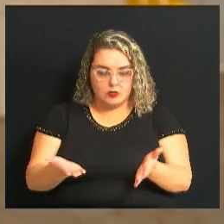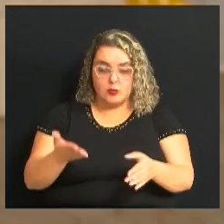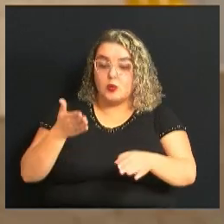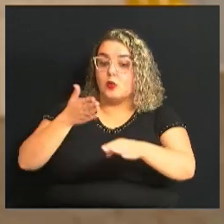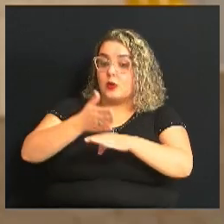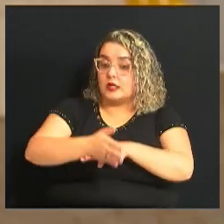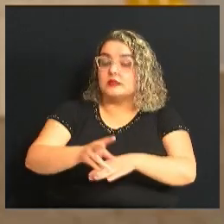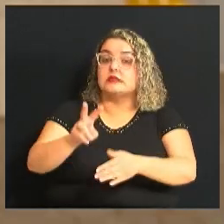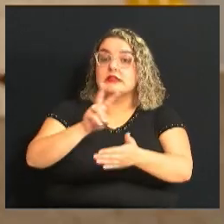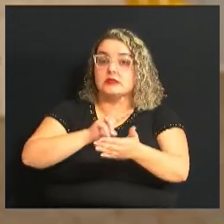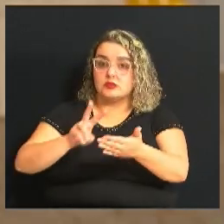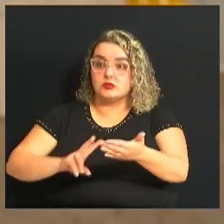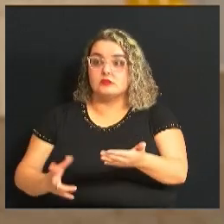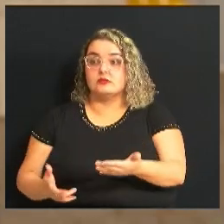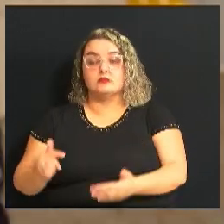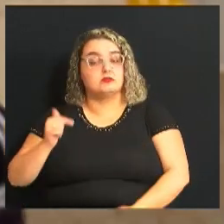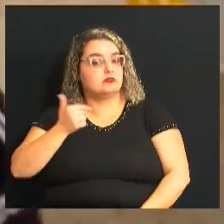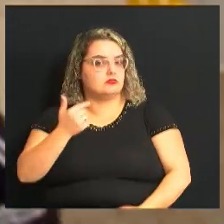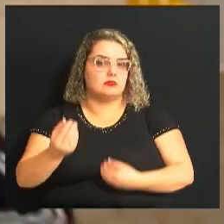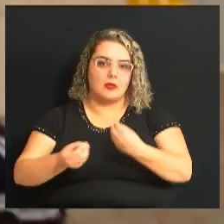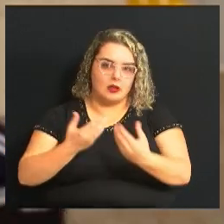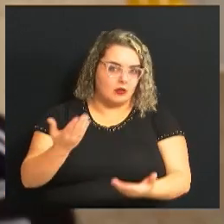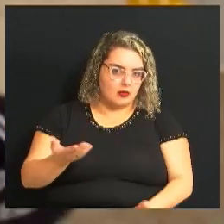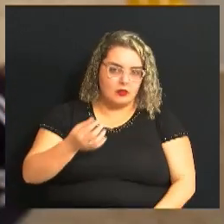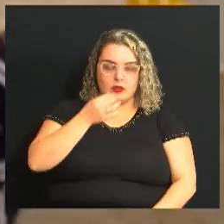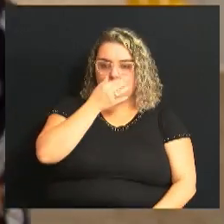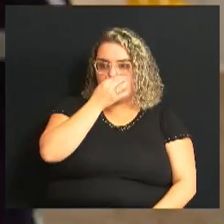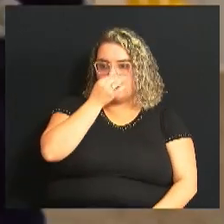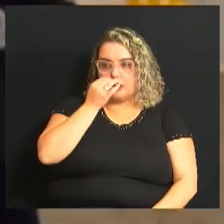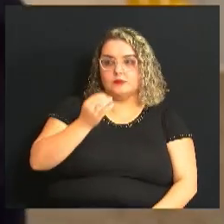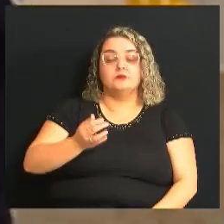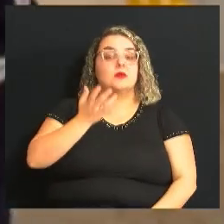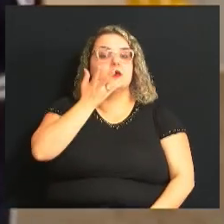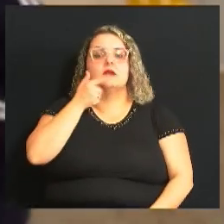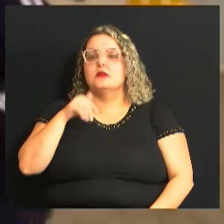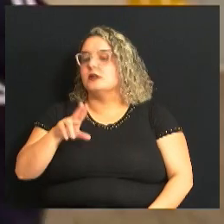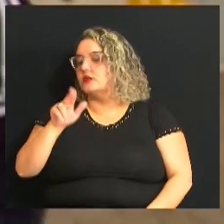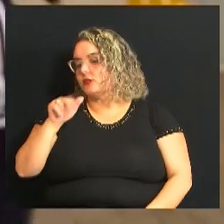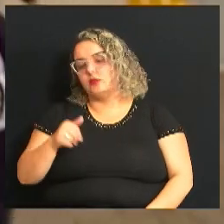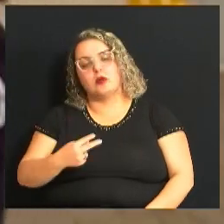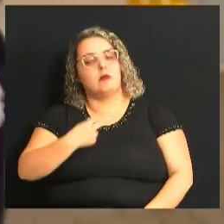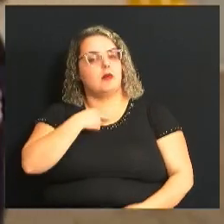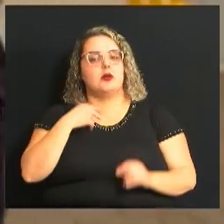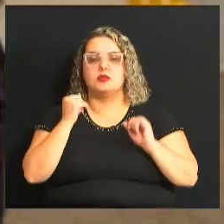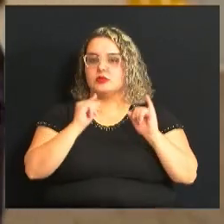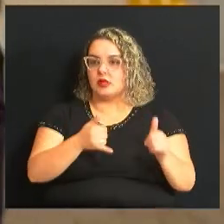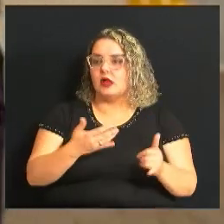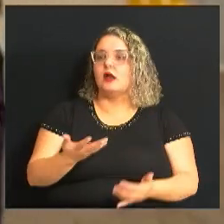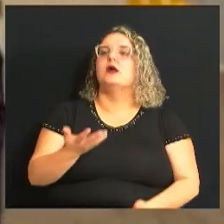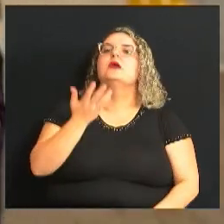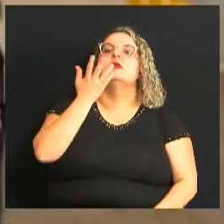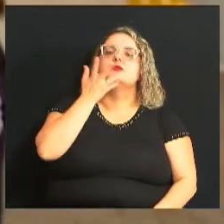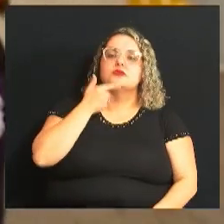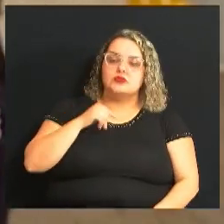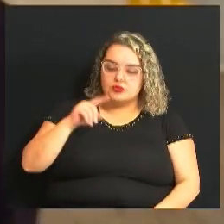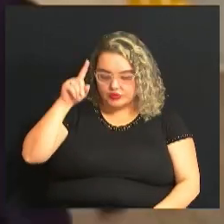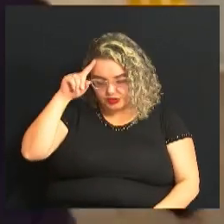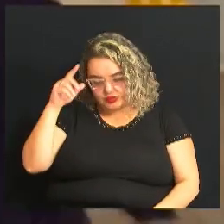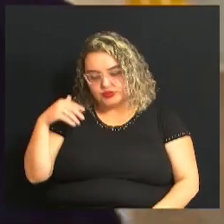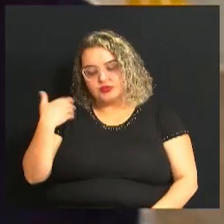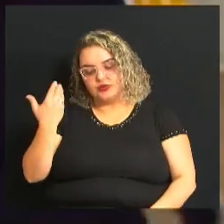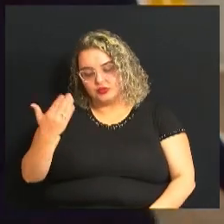leitura, não vai funcionar. E criança, você nunca pode desistir, né? criança, é dias e dias que você